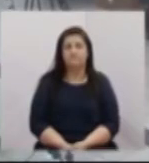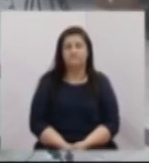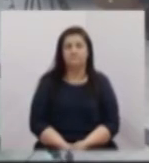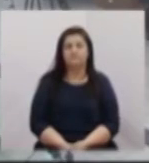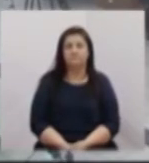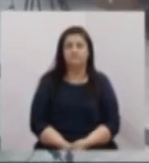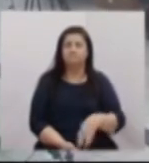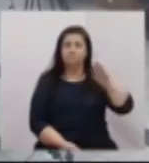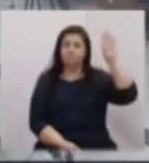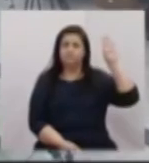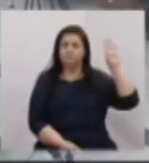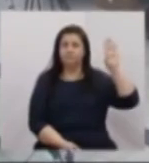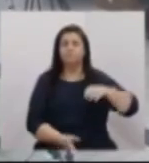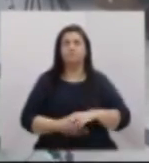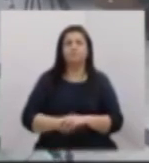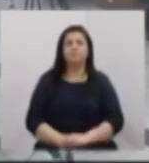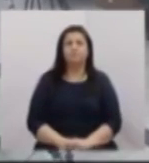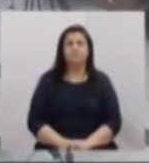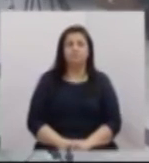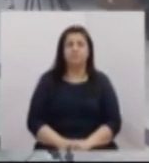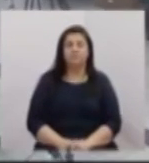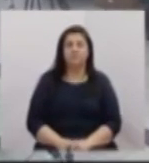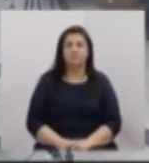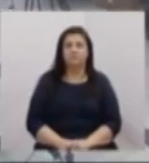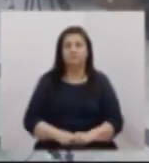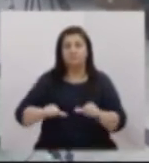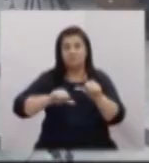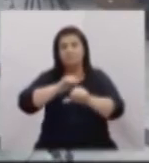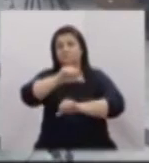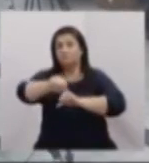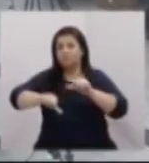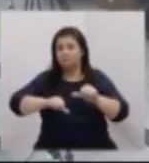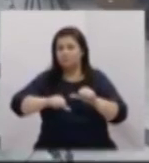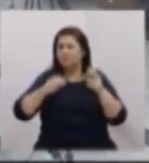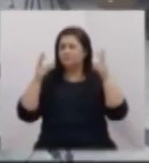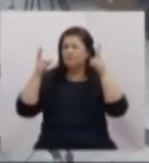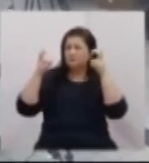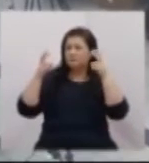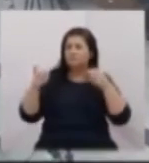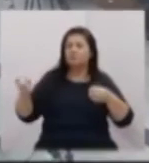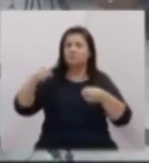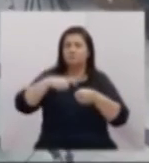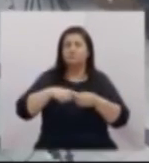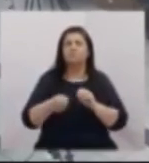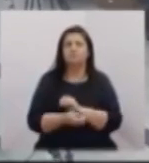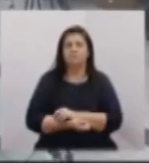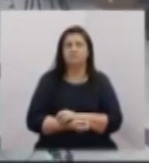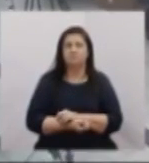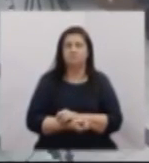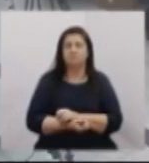Senhor presidente, essa é a grande mudança que eu percebi ao retornar para esta casa, que diz respeito ao